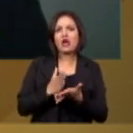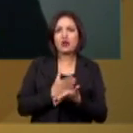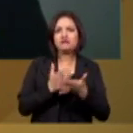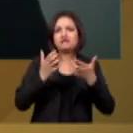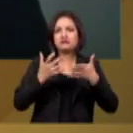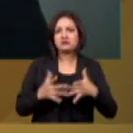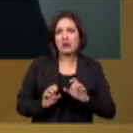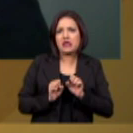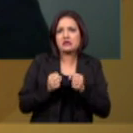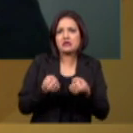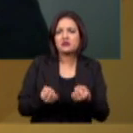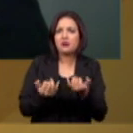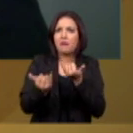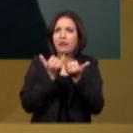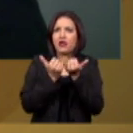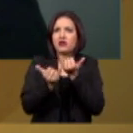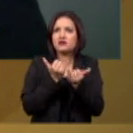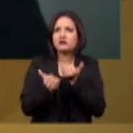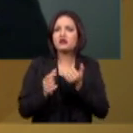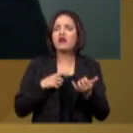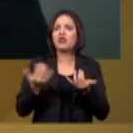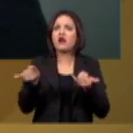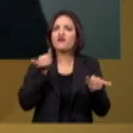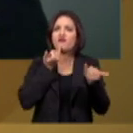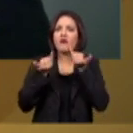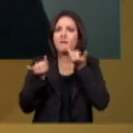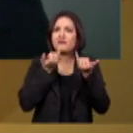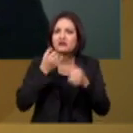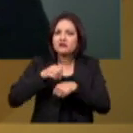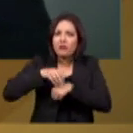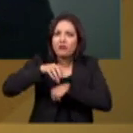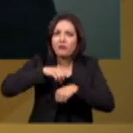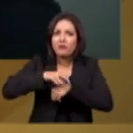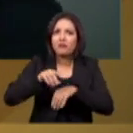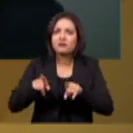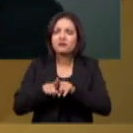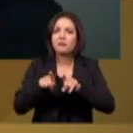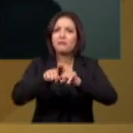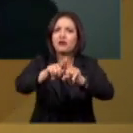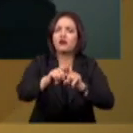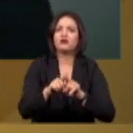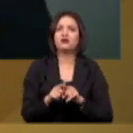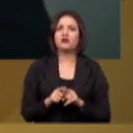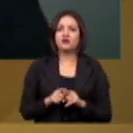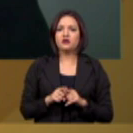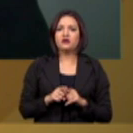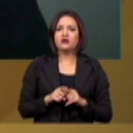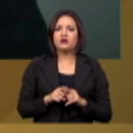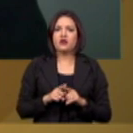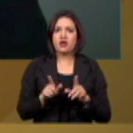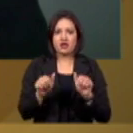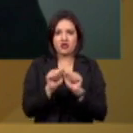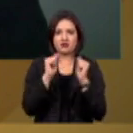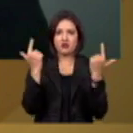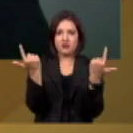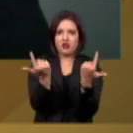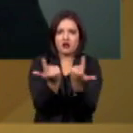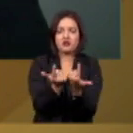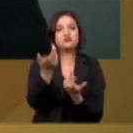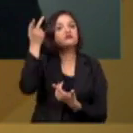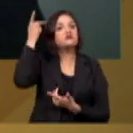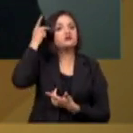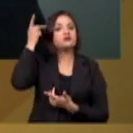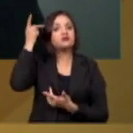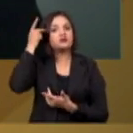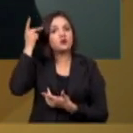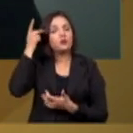a informações que foram prestadas pela respectiva assembleia legislativa